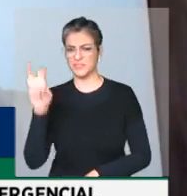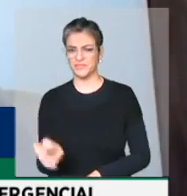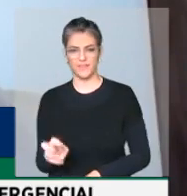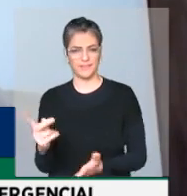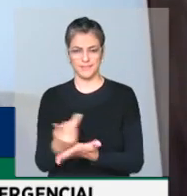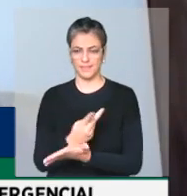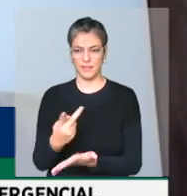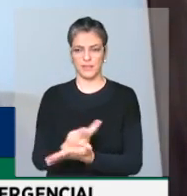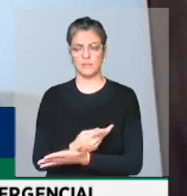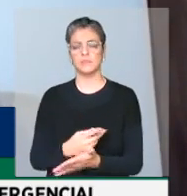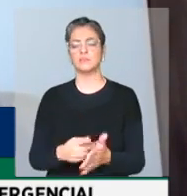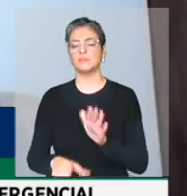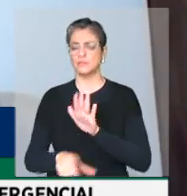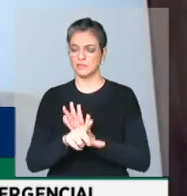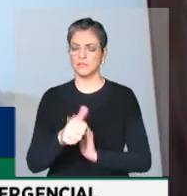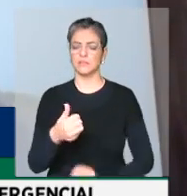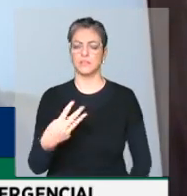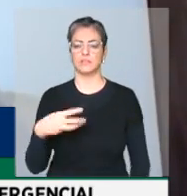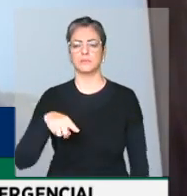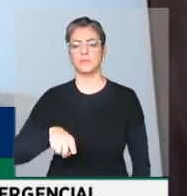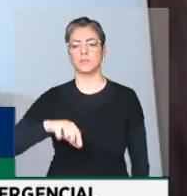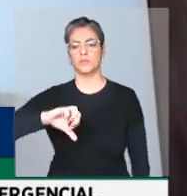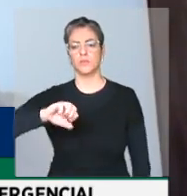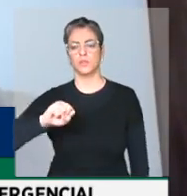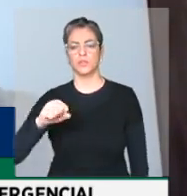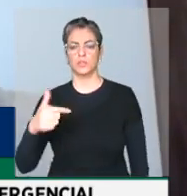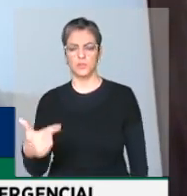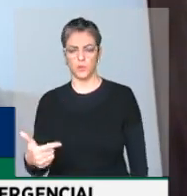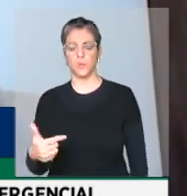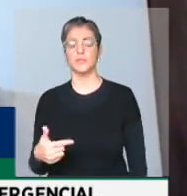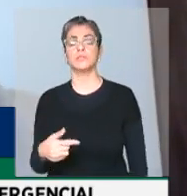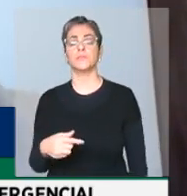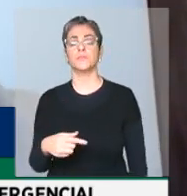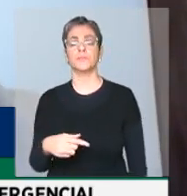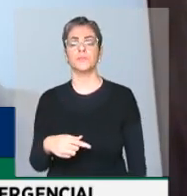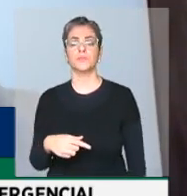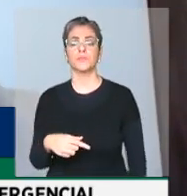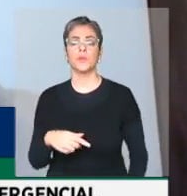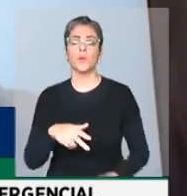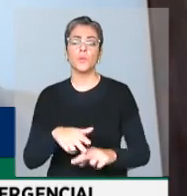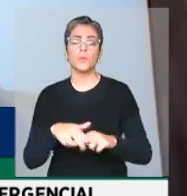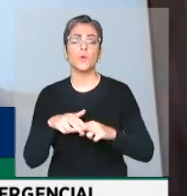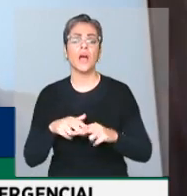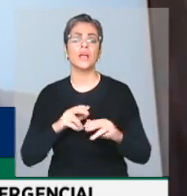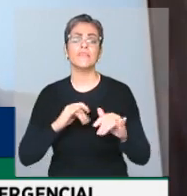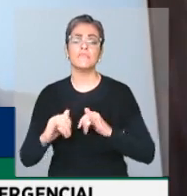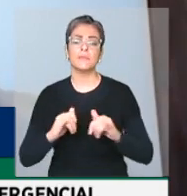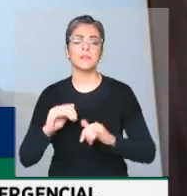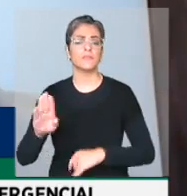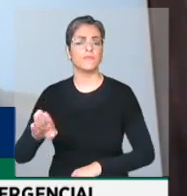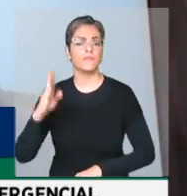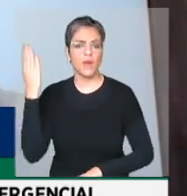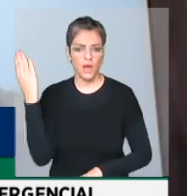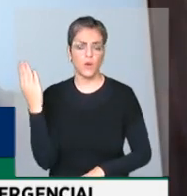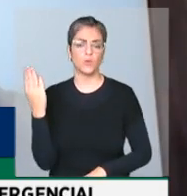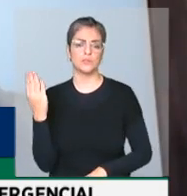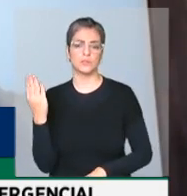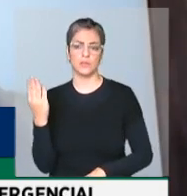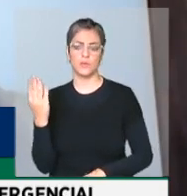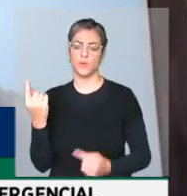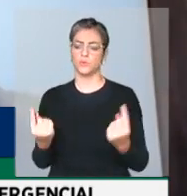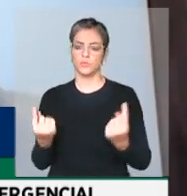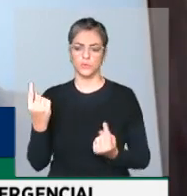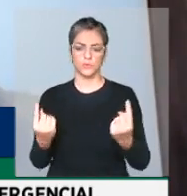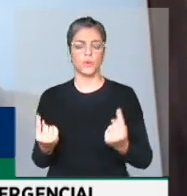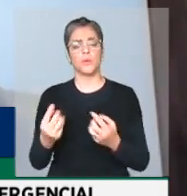2º da Lei 13.982, de 2 de abril de 2020, em razões de informações falsas prestadas em